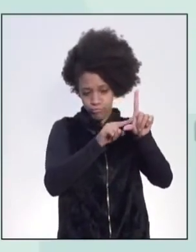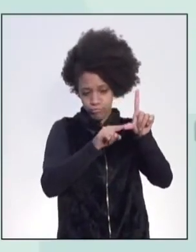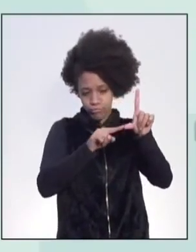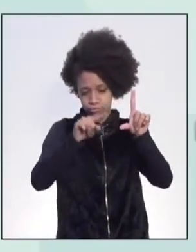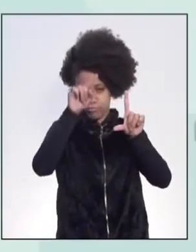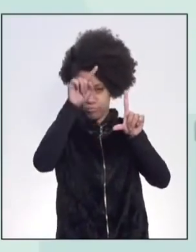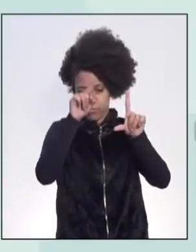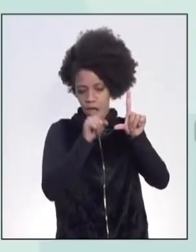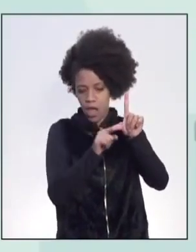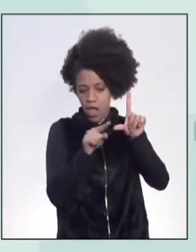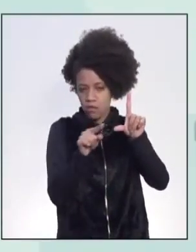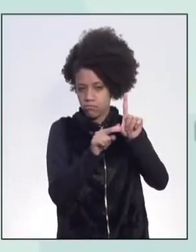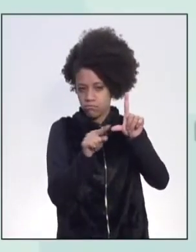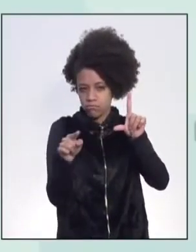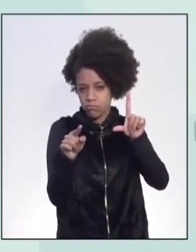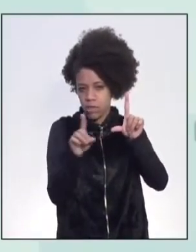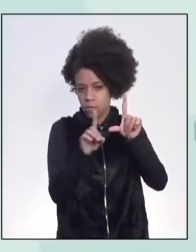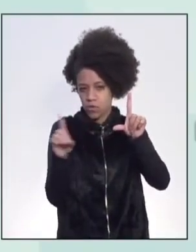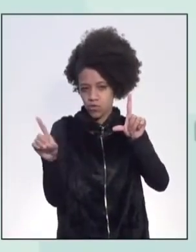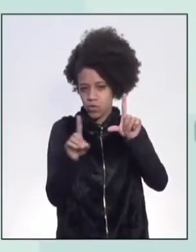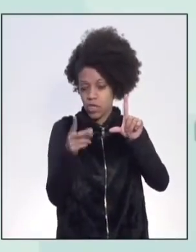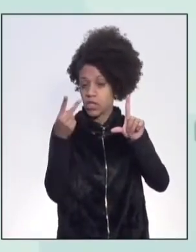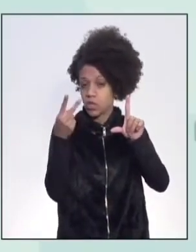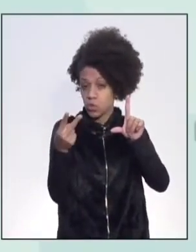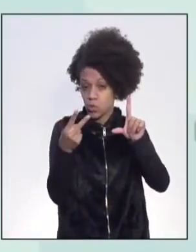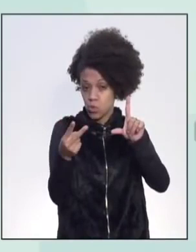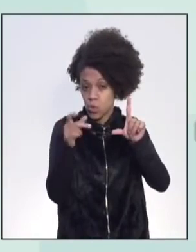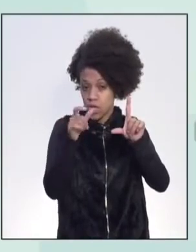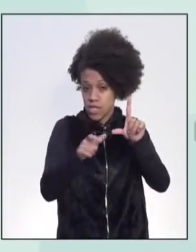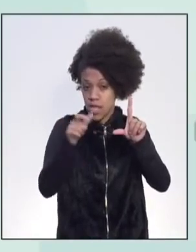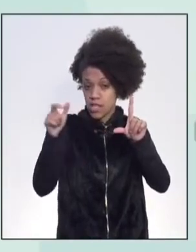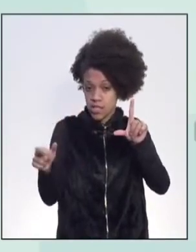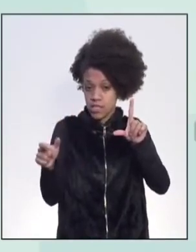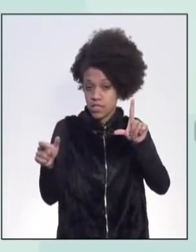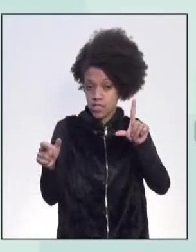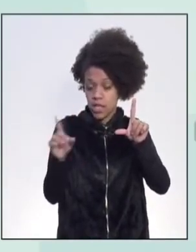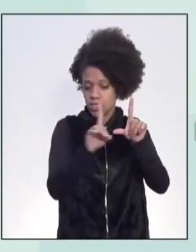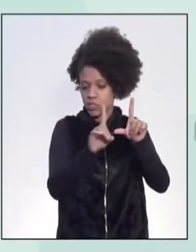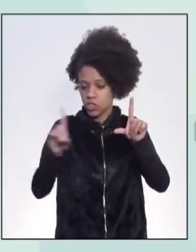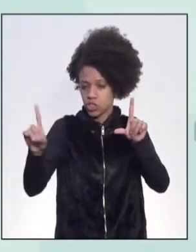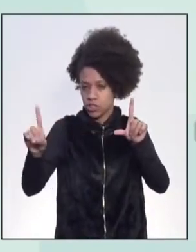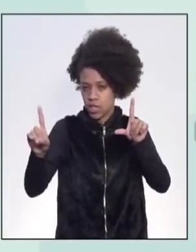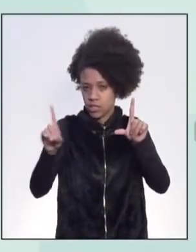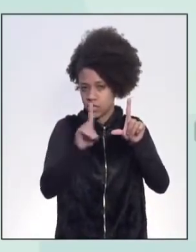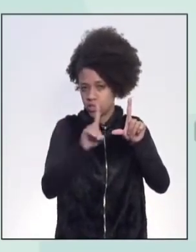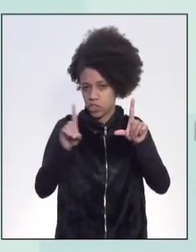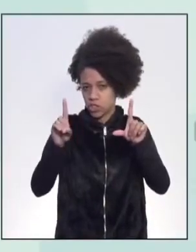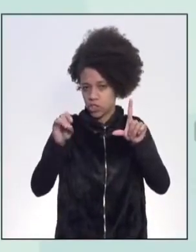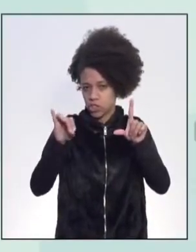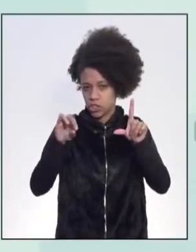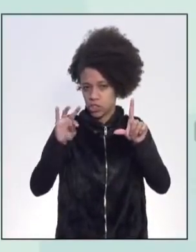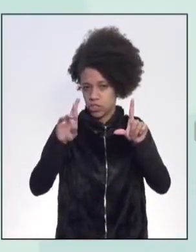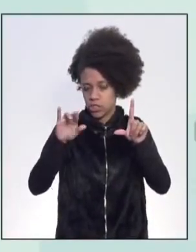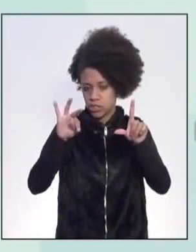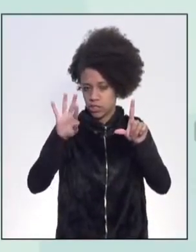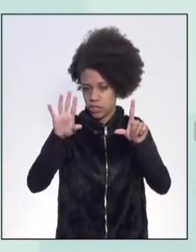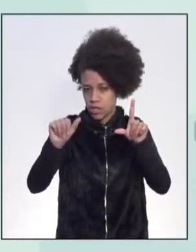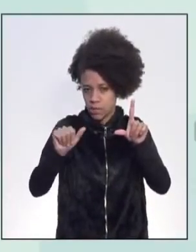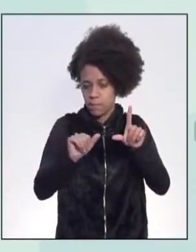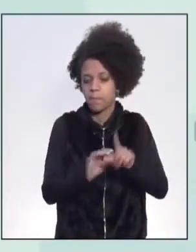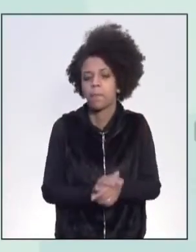2 unidades para a direita. Então, 2 unidades para a direita. Muito